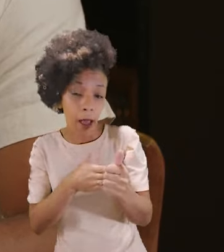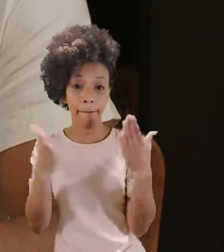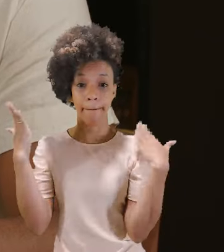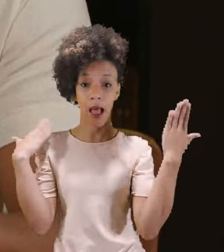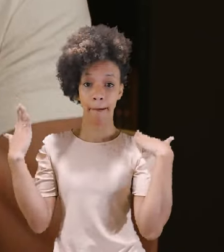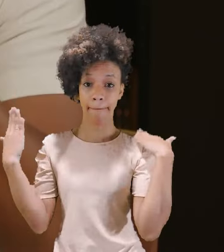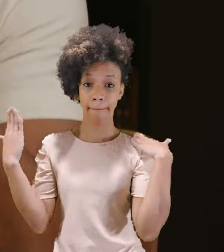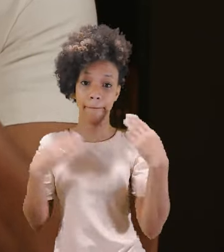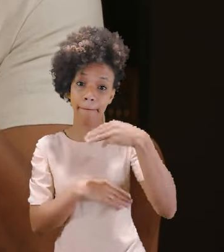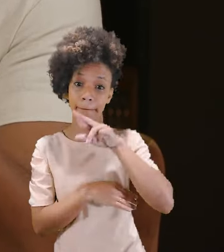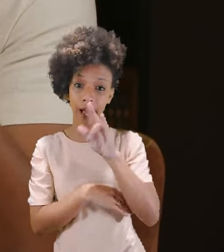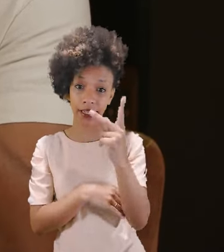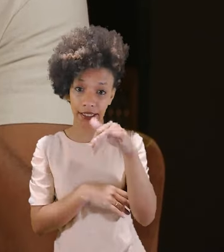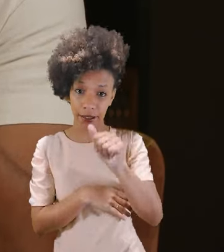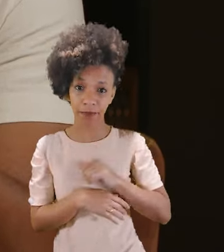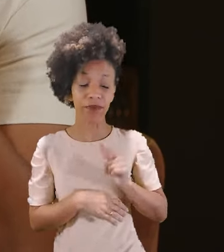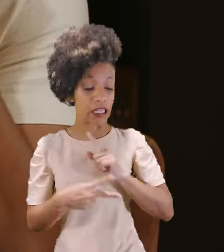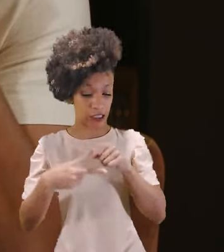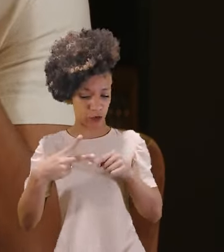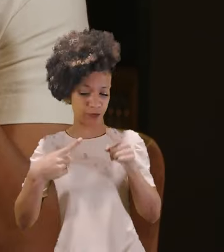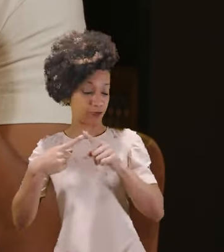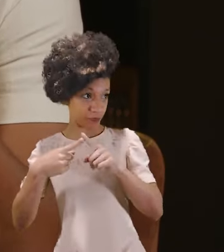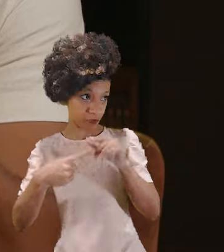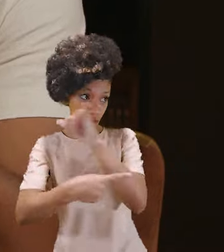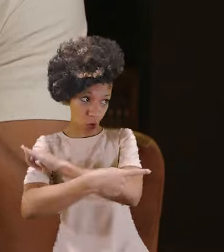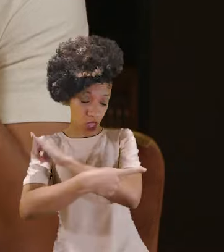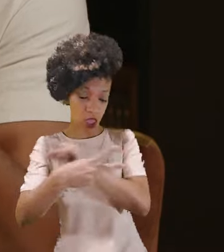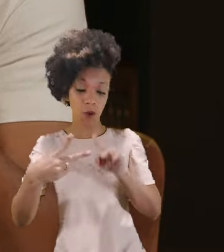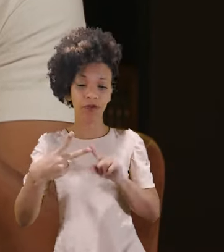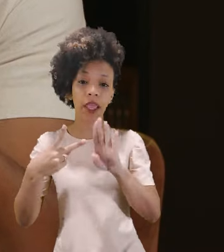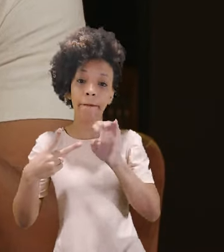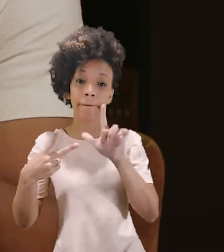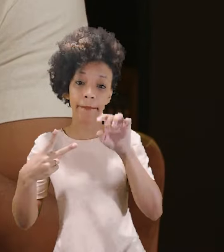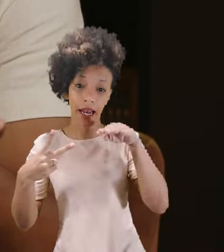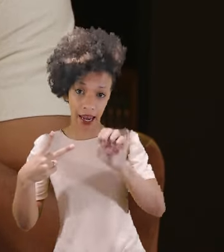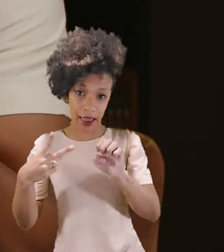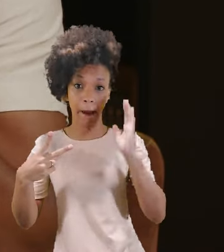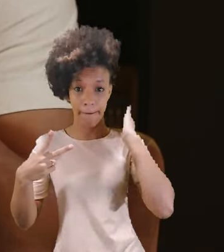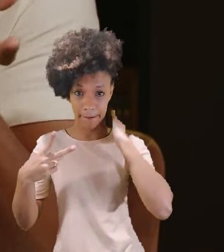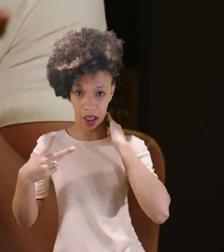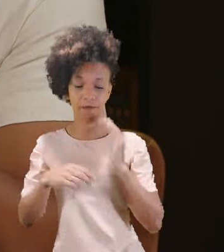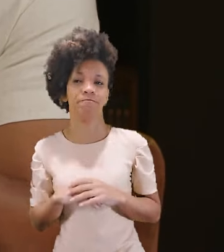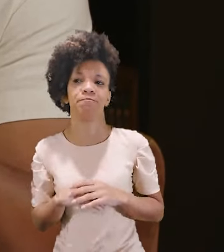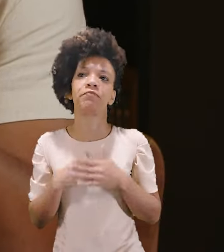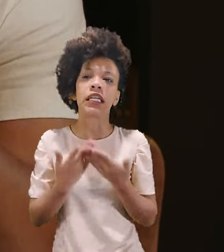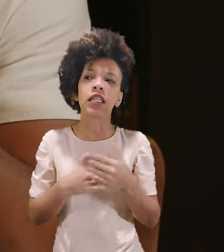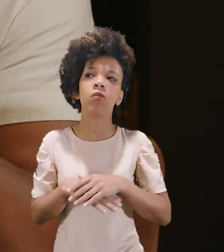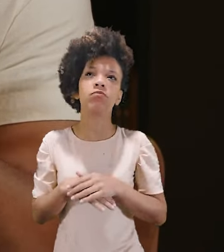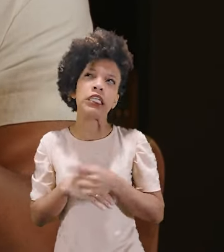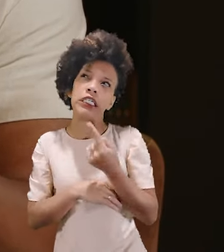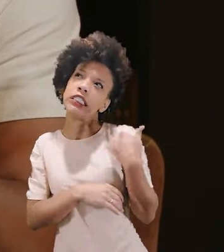militar e Existem duas unidades uma no Rio e uma em Belém Então você faz faculdade lá tem um limite de idade para você entrar